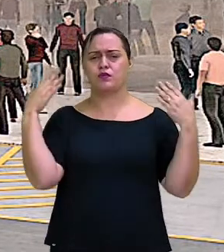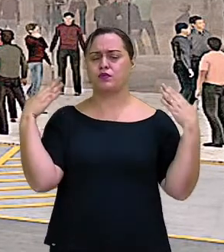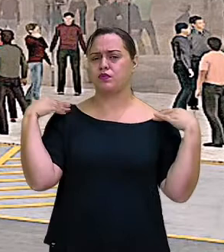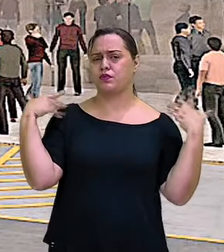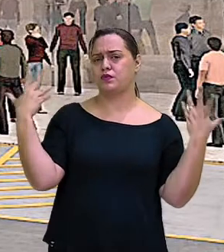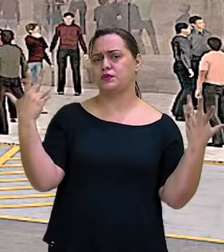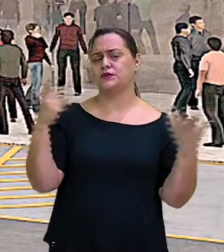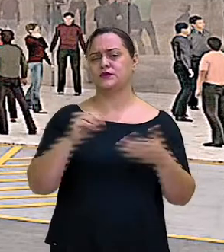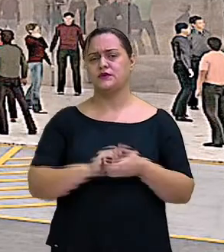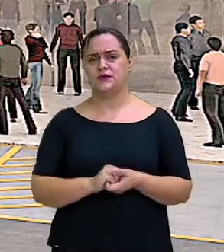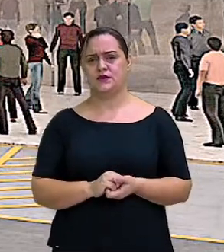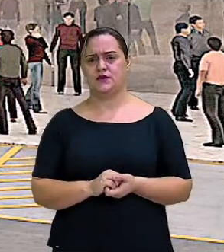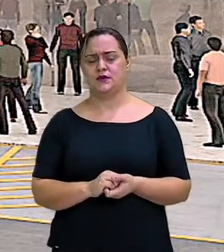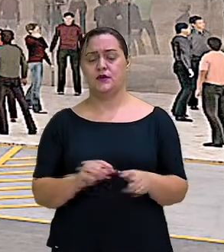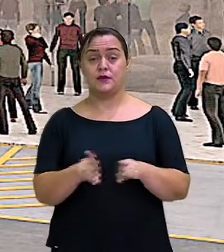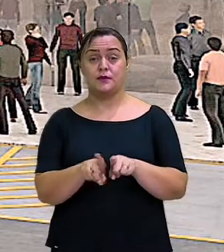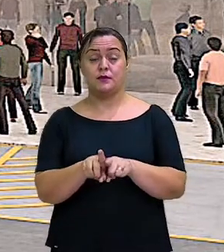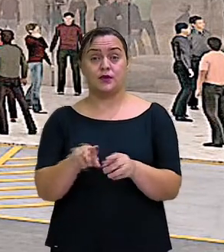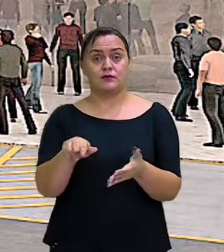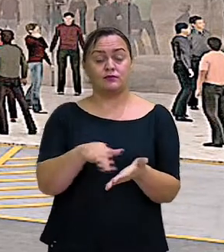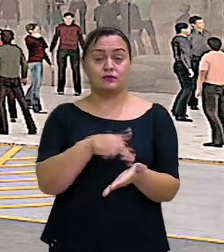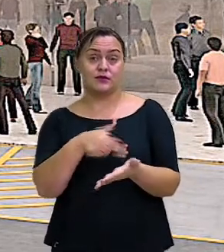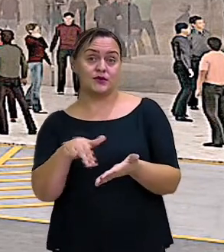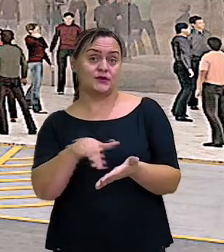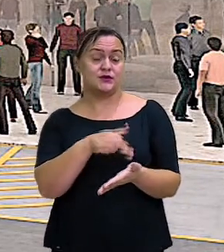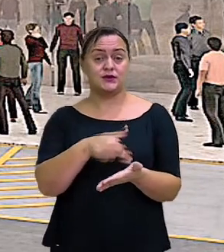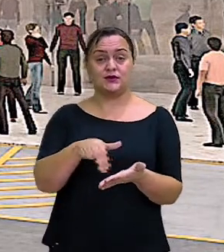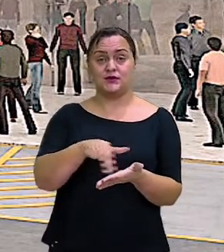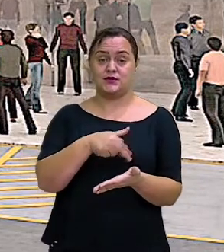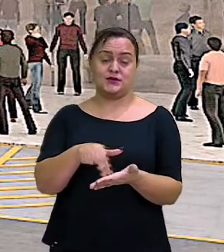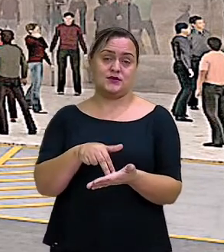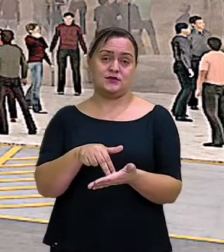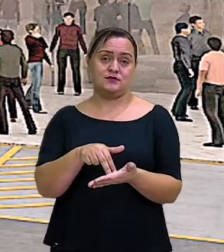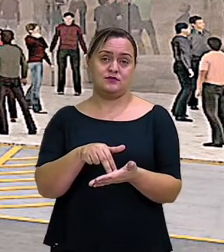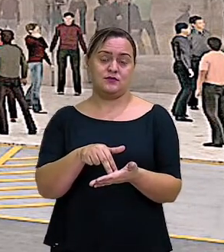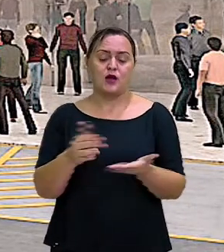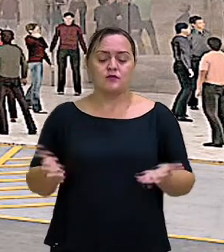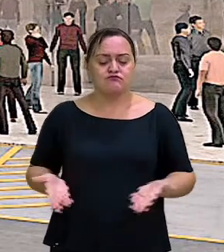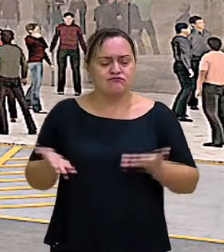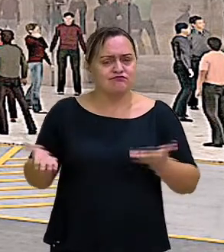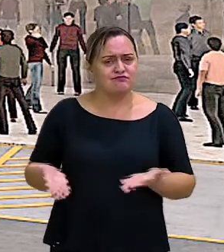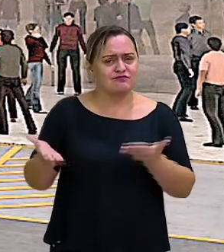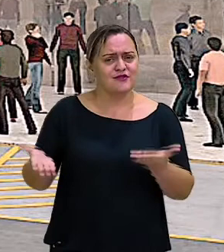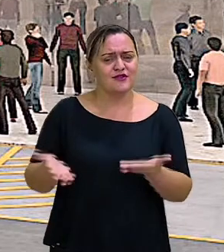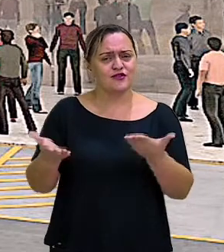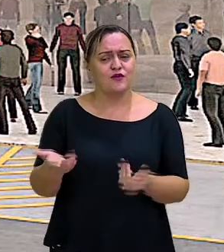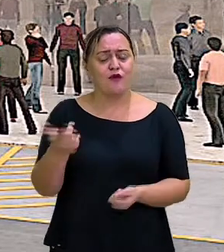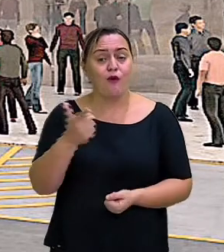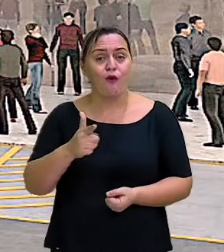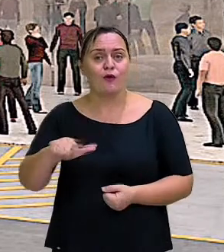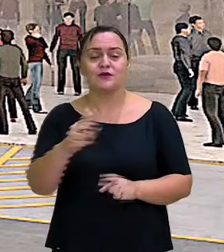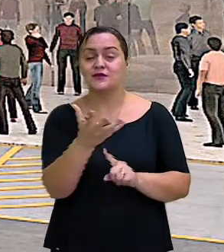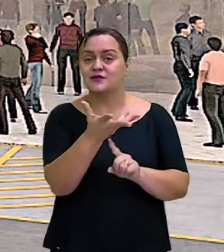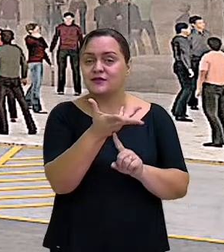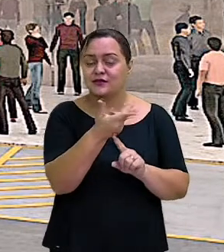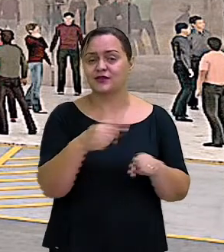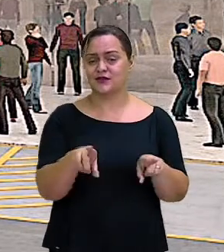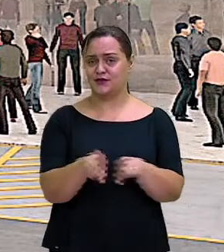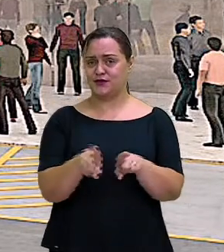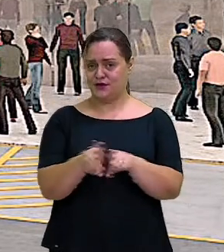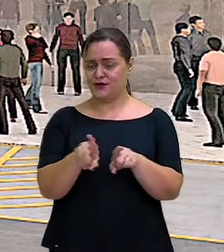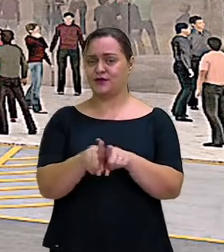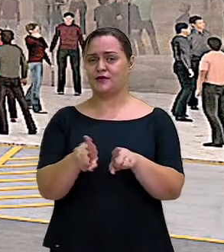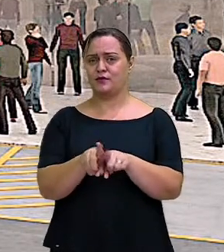slackline e dança. Então, ele não é só um cinema, ele estimula várias outras artes dentro dele. Estou espalhado